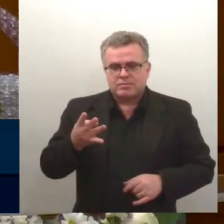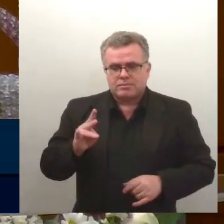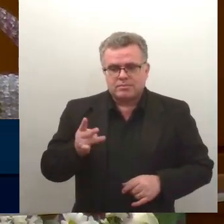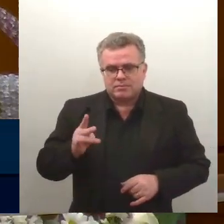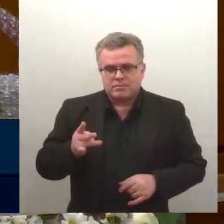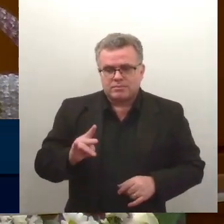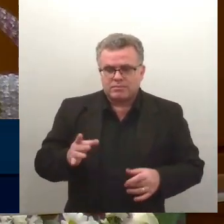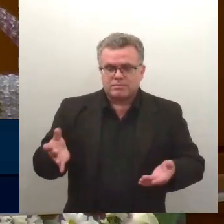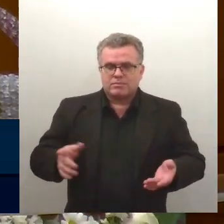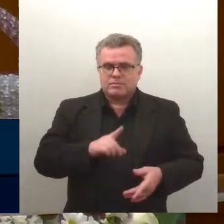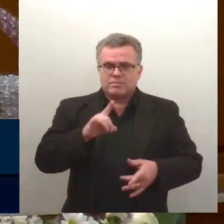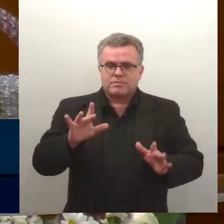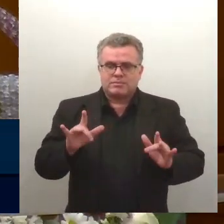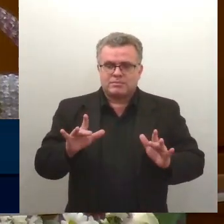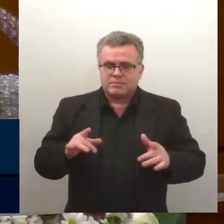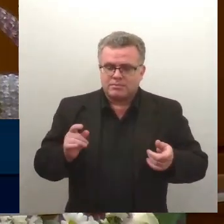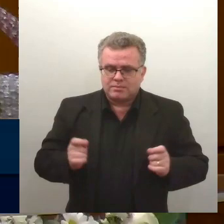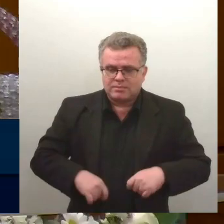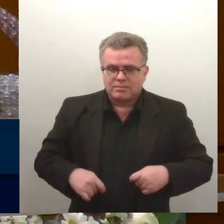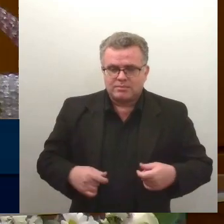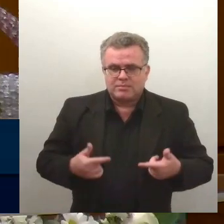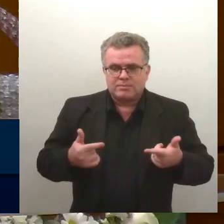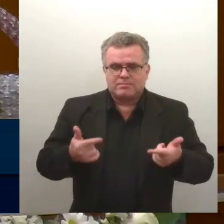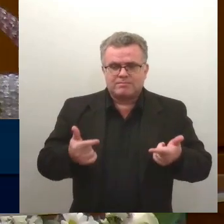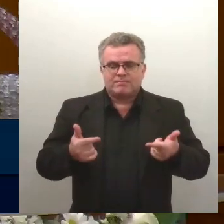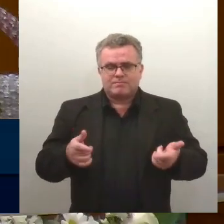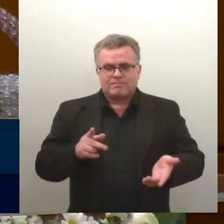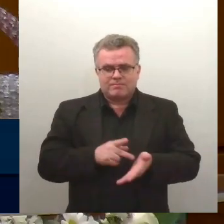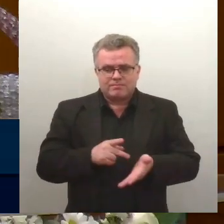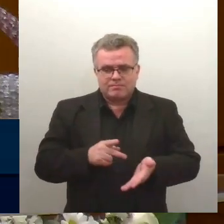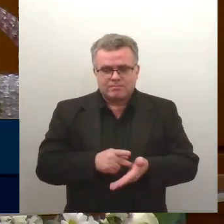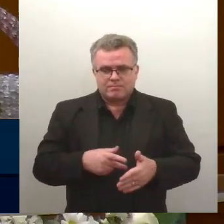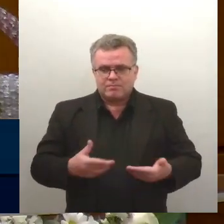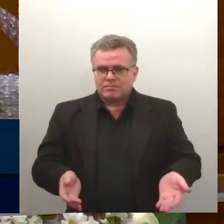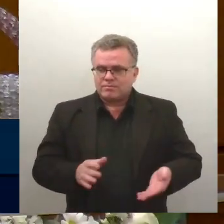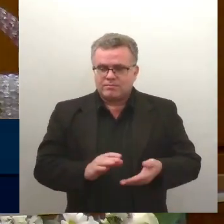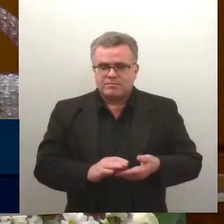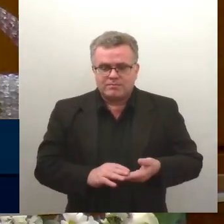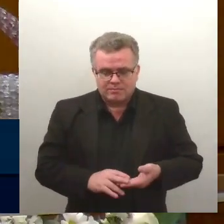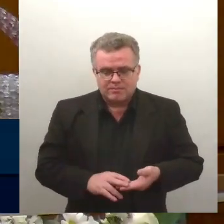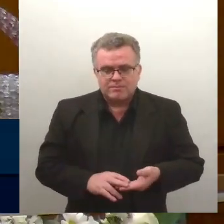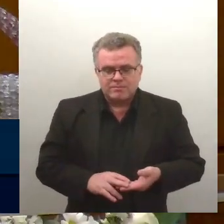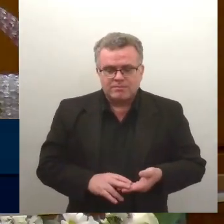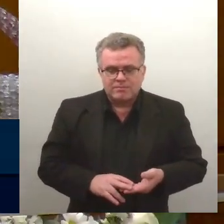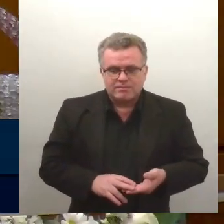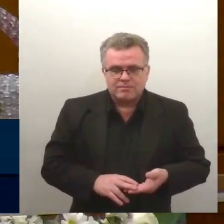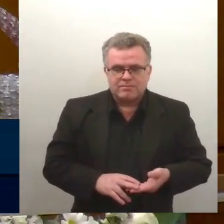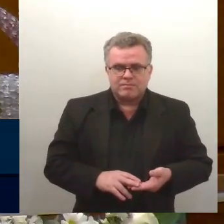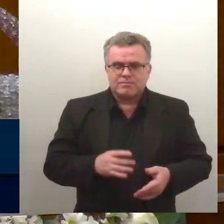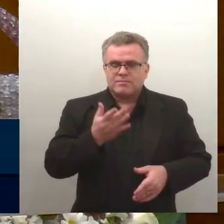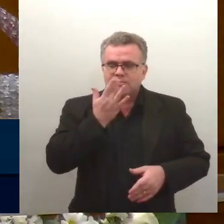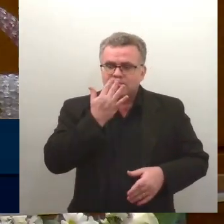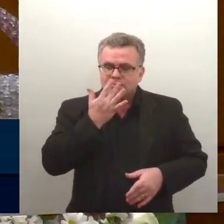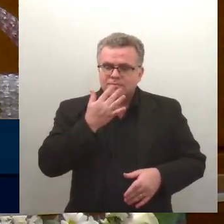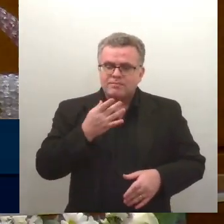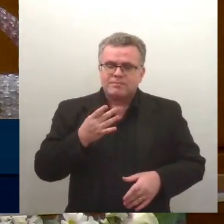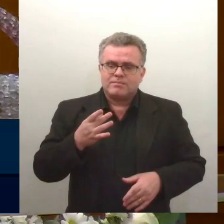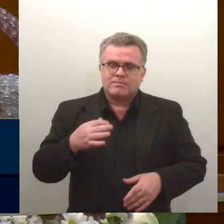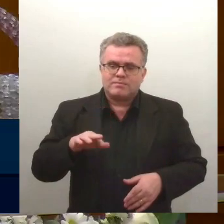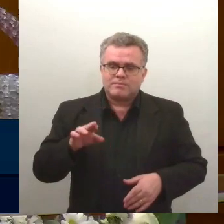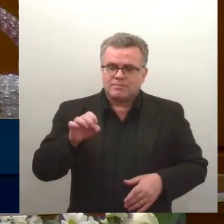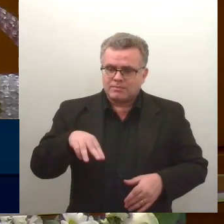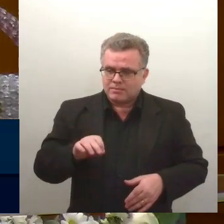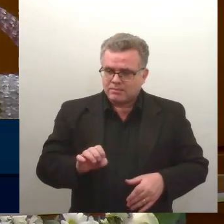proposital, de cor creme, né, de pérolas, né,